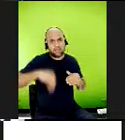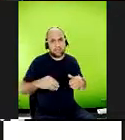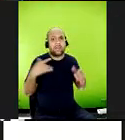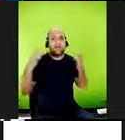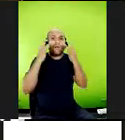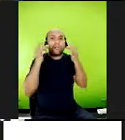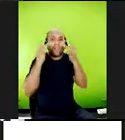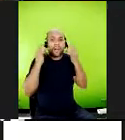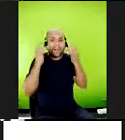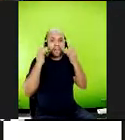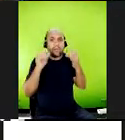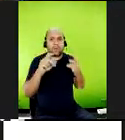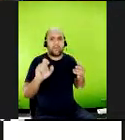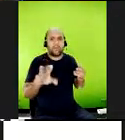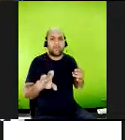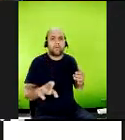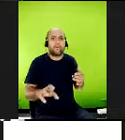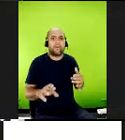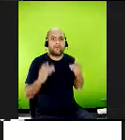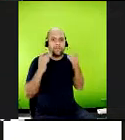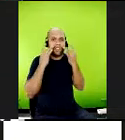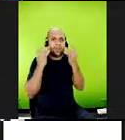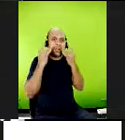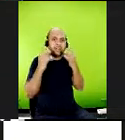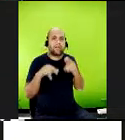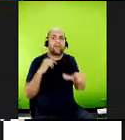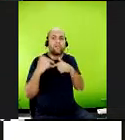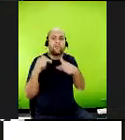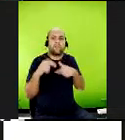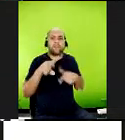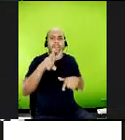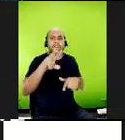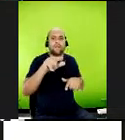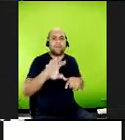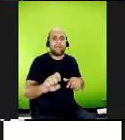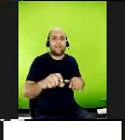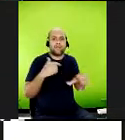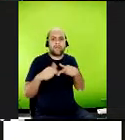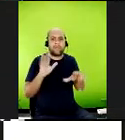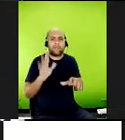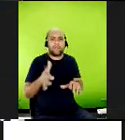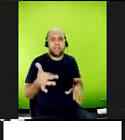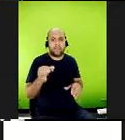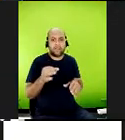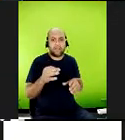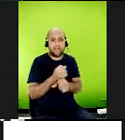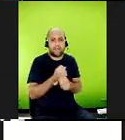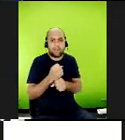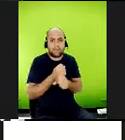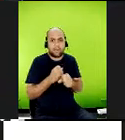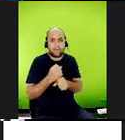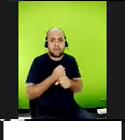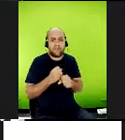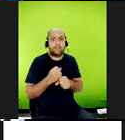teatro eu consegui ser consultor e ator de teatro aí vem trabalhar na vale né onde eu estou há dez anos entrei aqui na área de educação que a minha experiência